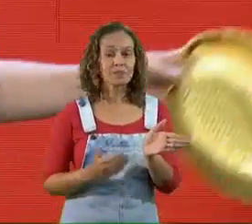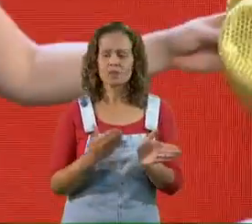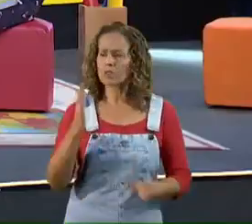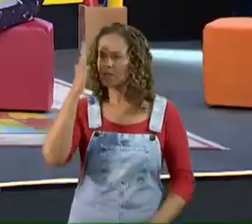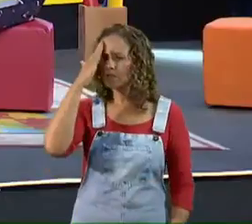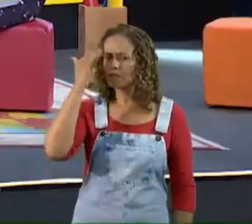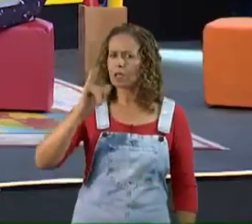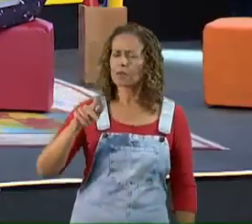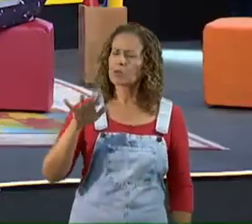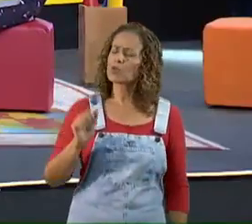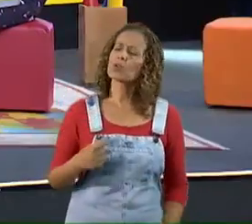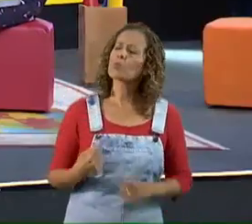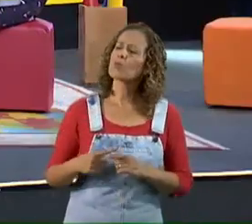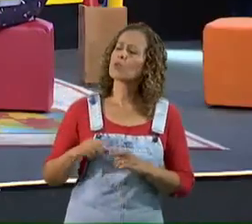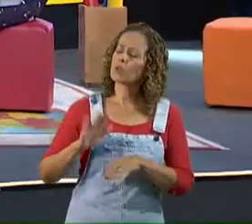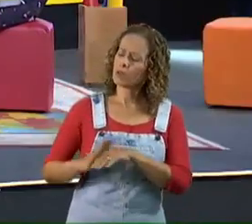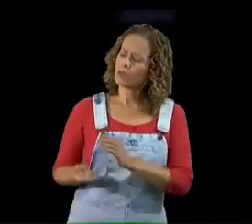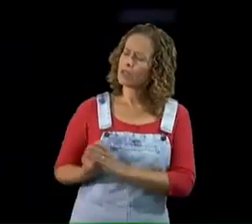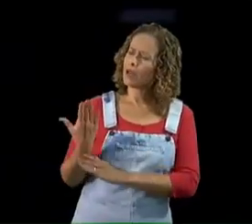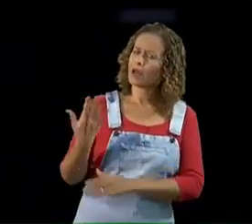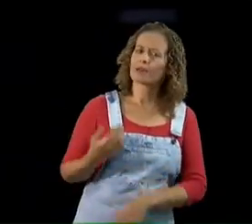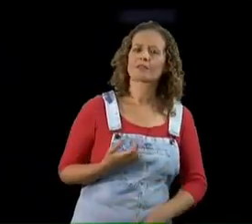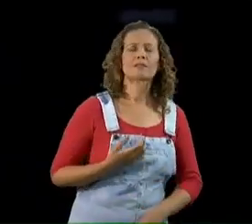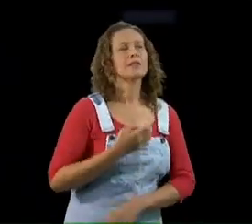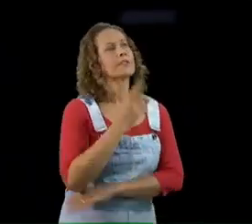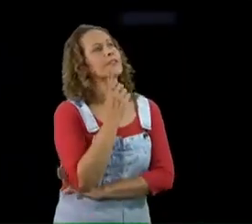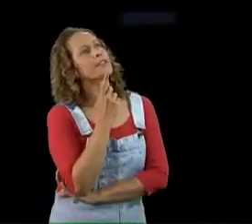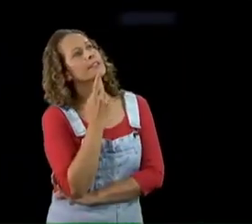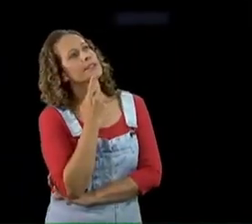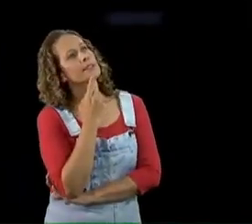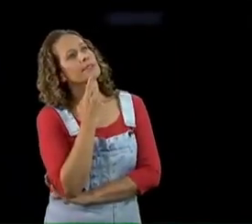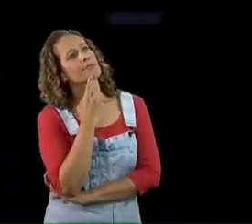Júlia, para que a gente foi criado?